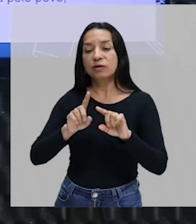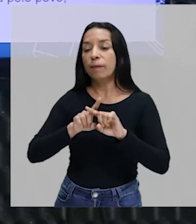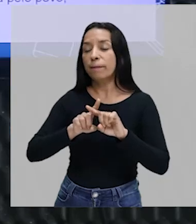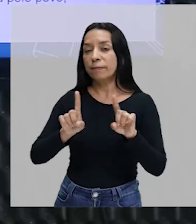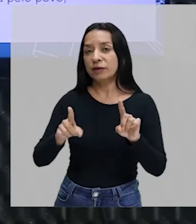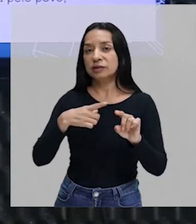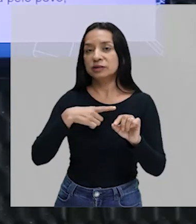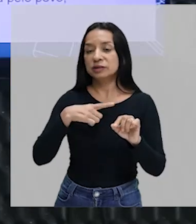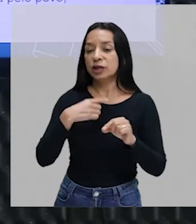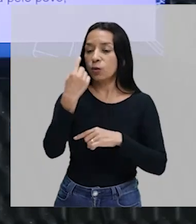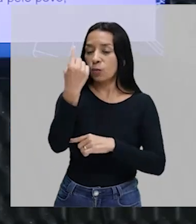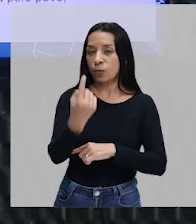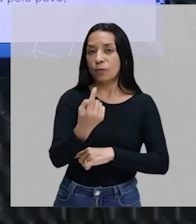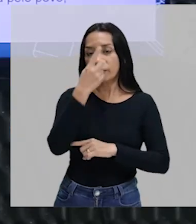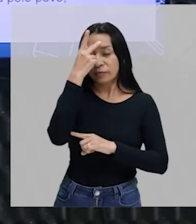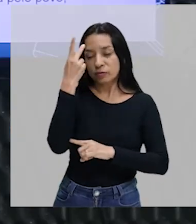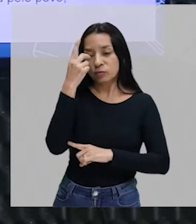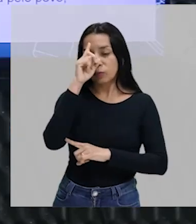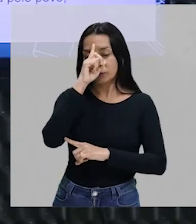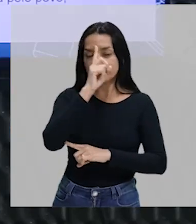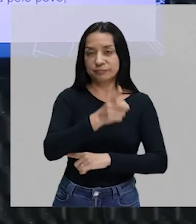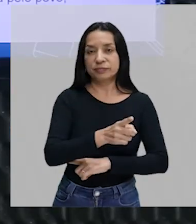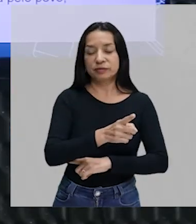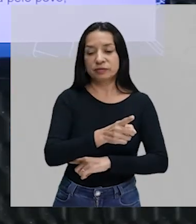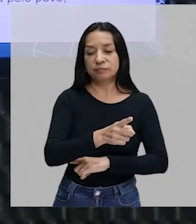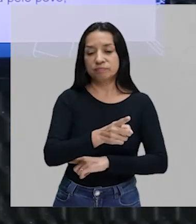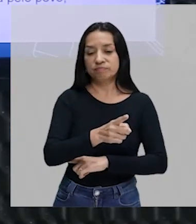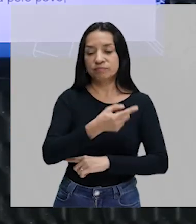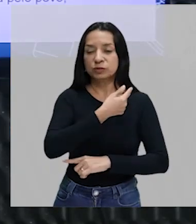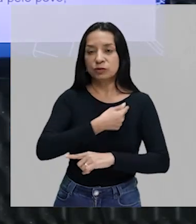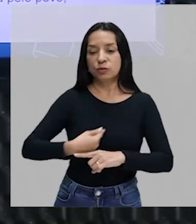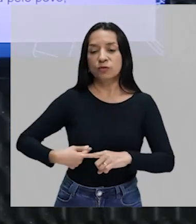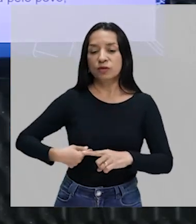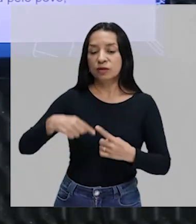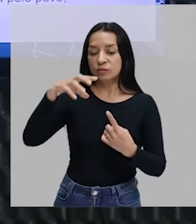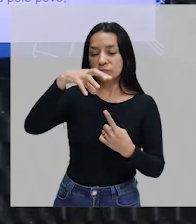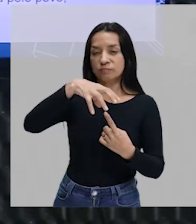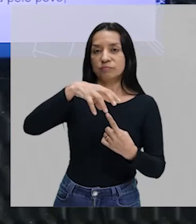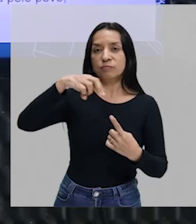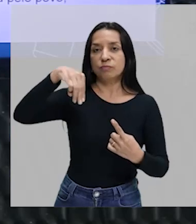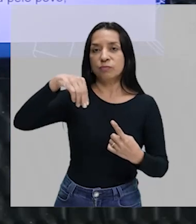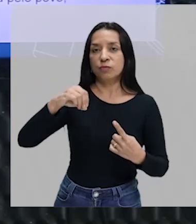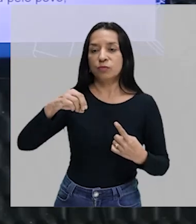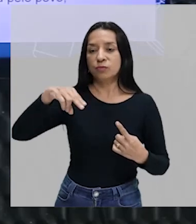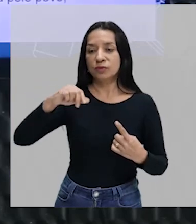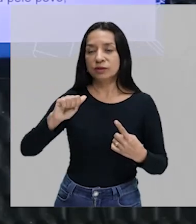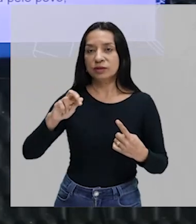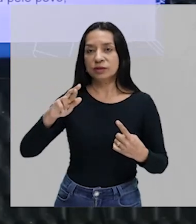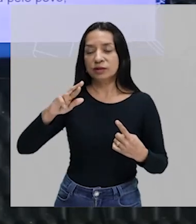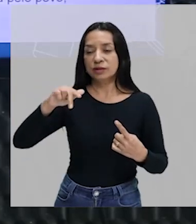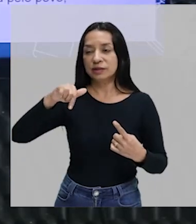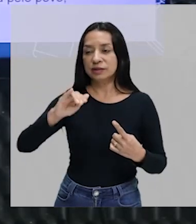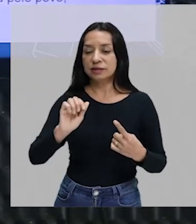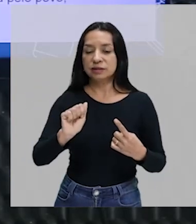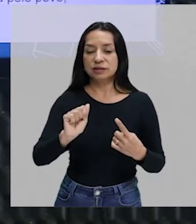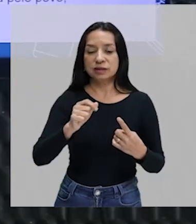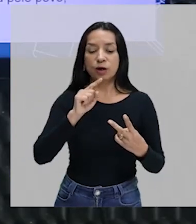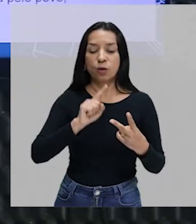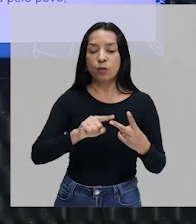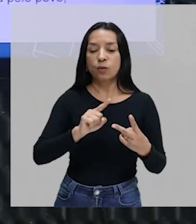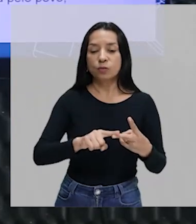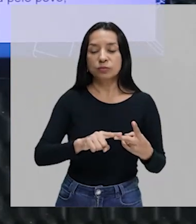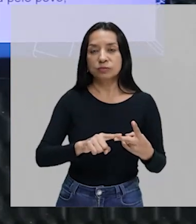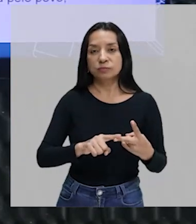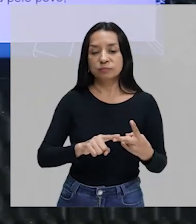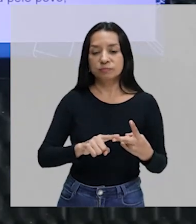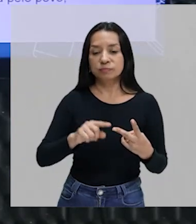existe apenas uma pessoa que comanda, esse governo é uma monarquia. Outra forma pura de governo, ou